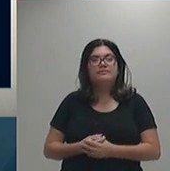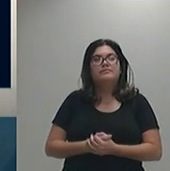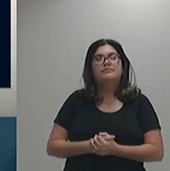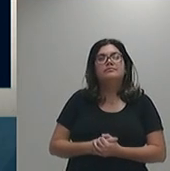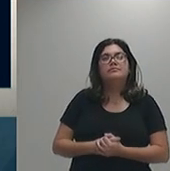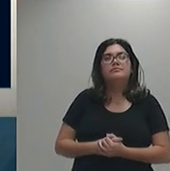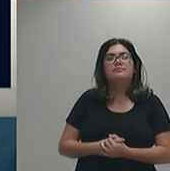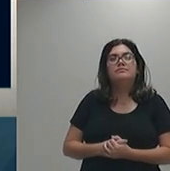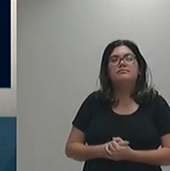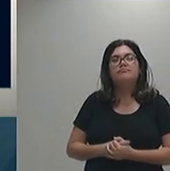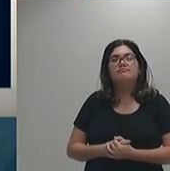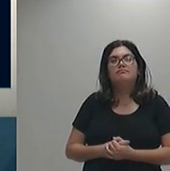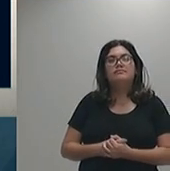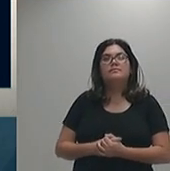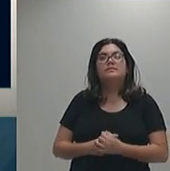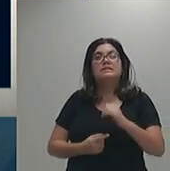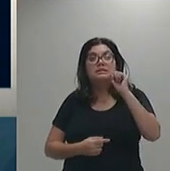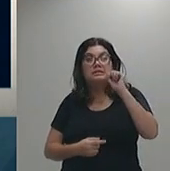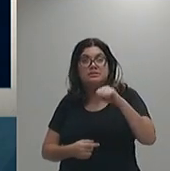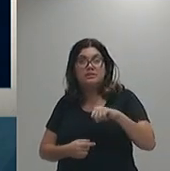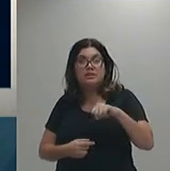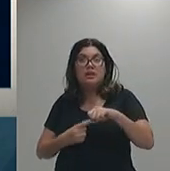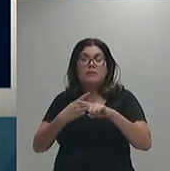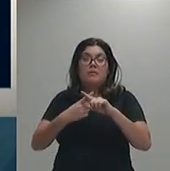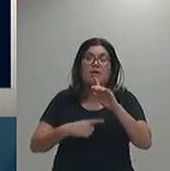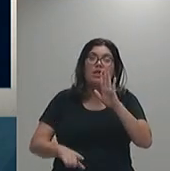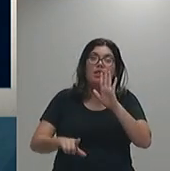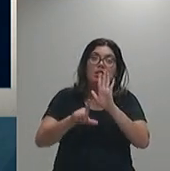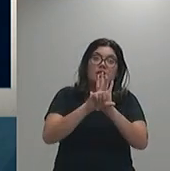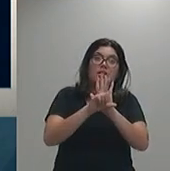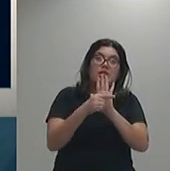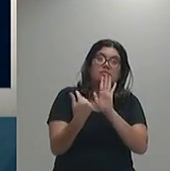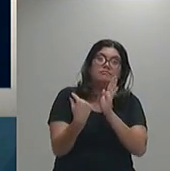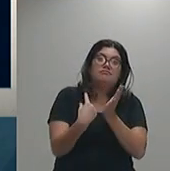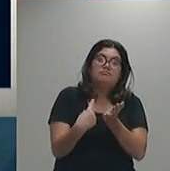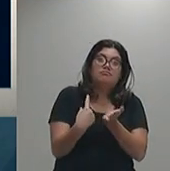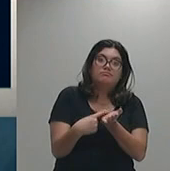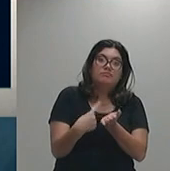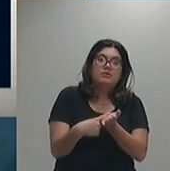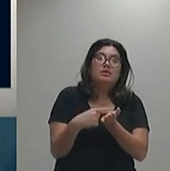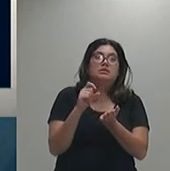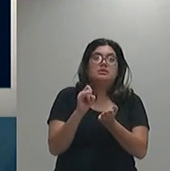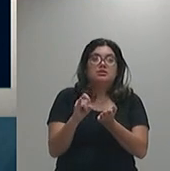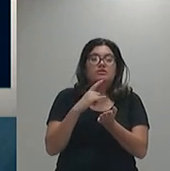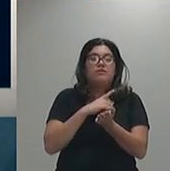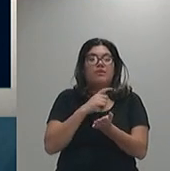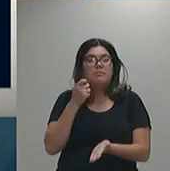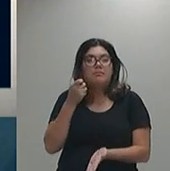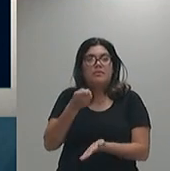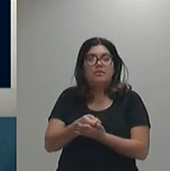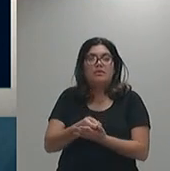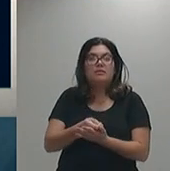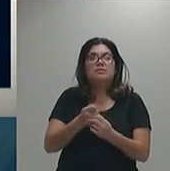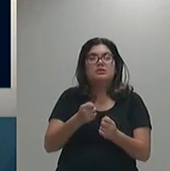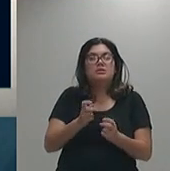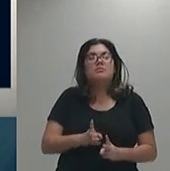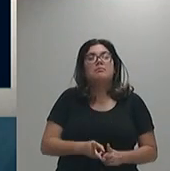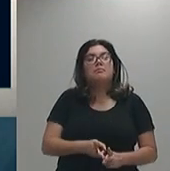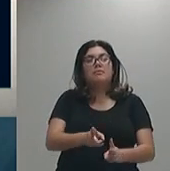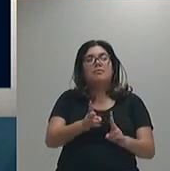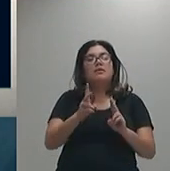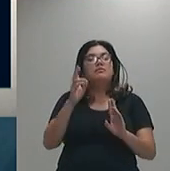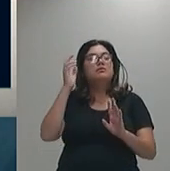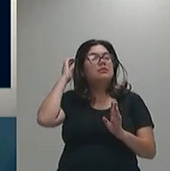É sim é é porque a lei estabelece isso né que sim se houver o pagamento Tem que manter a